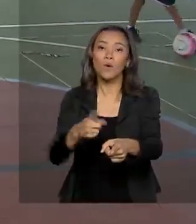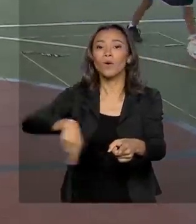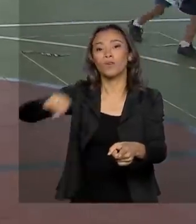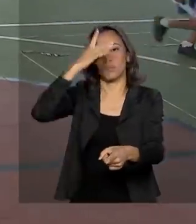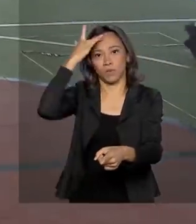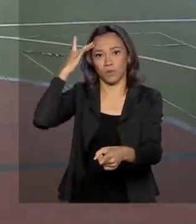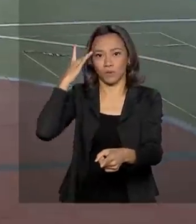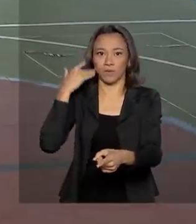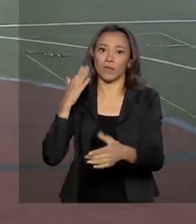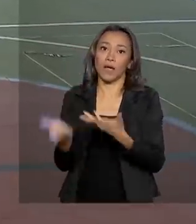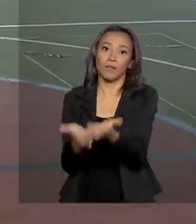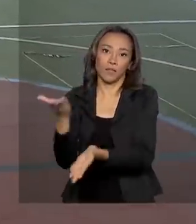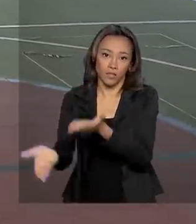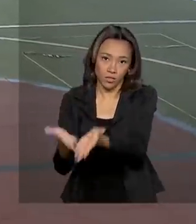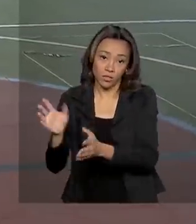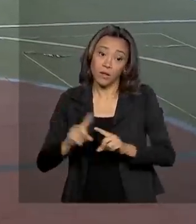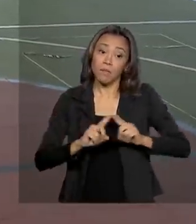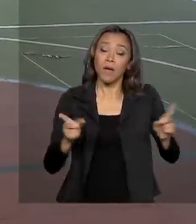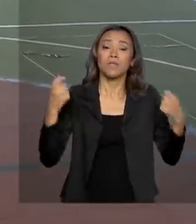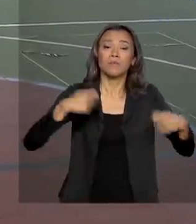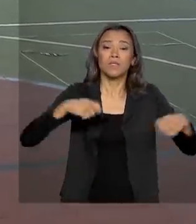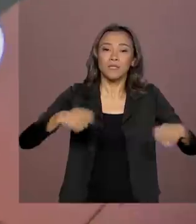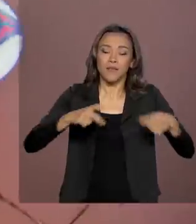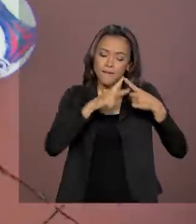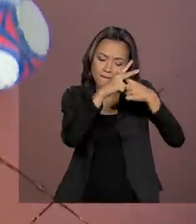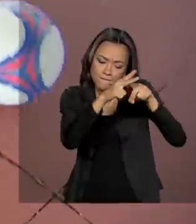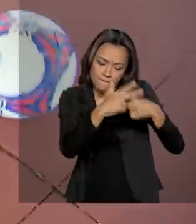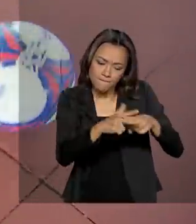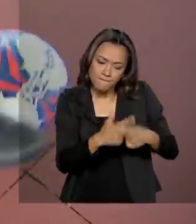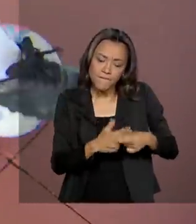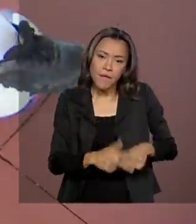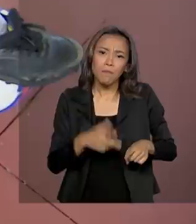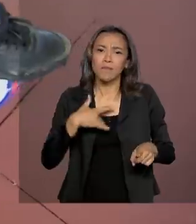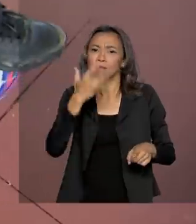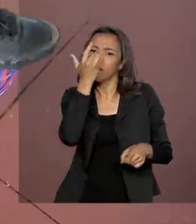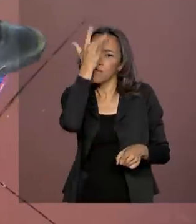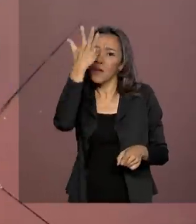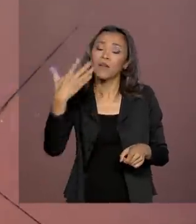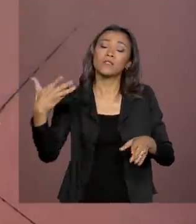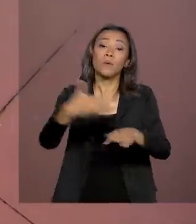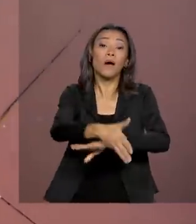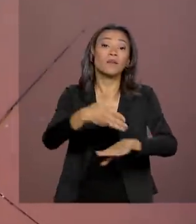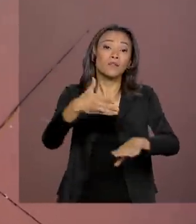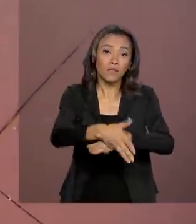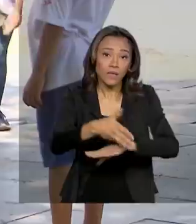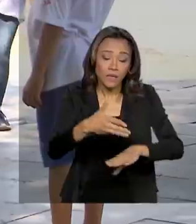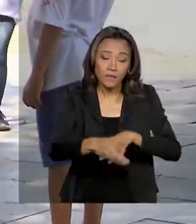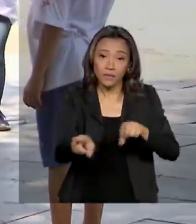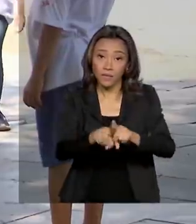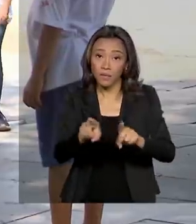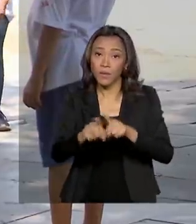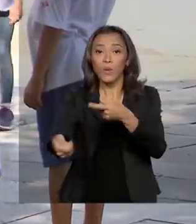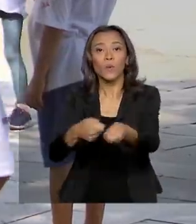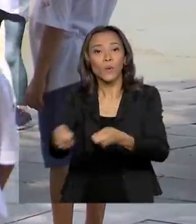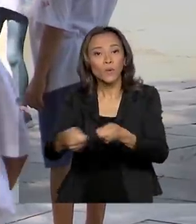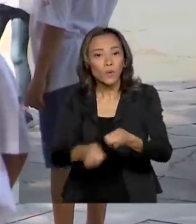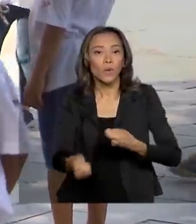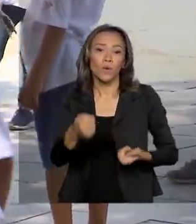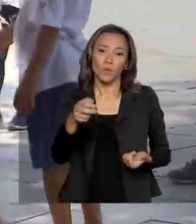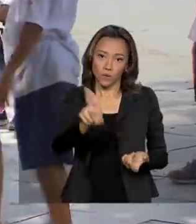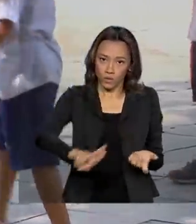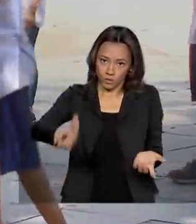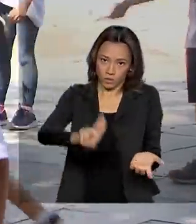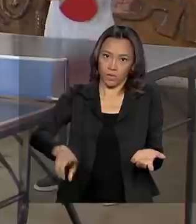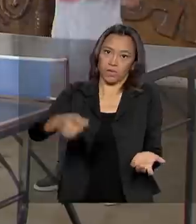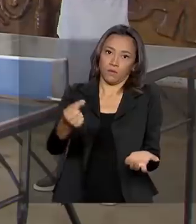ela precisava ser modernizada para facilitar o acesso aos benefícios e o controle dos recursos públicos e